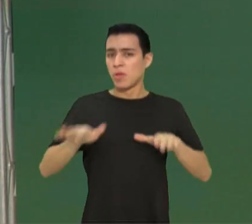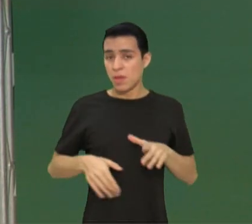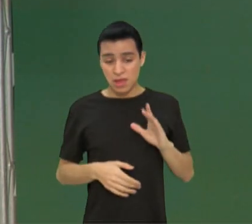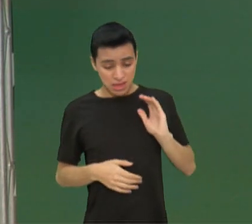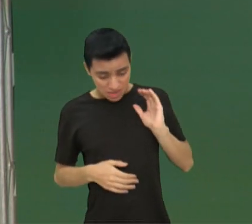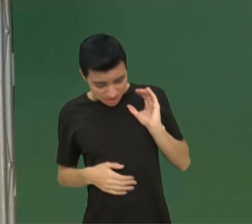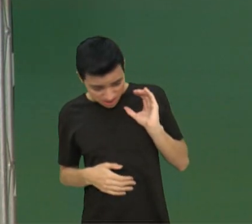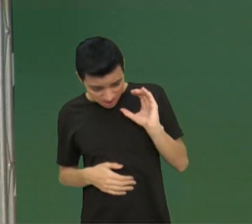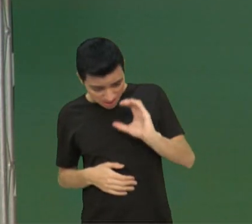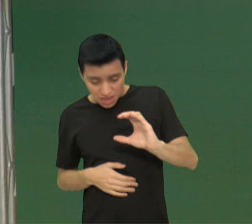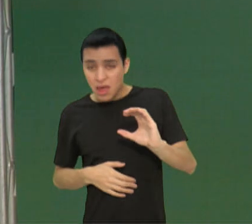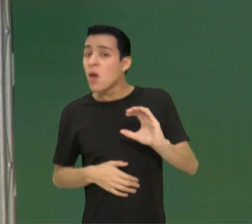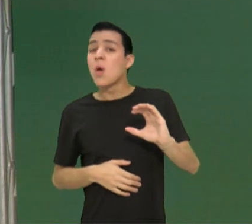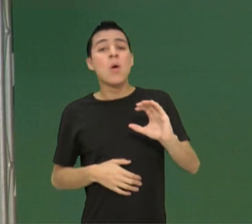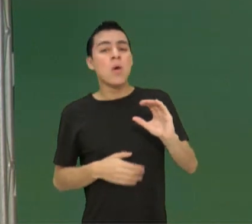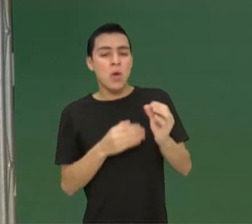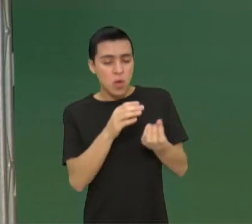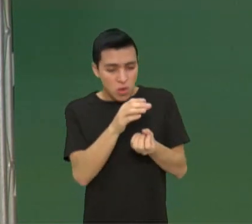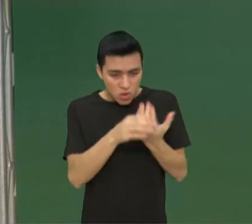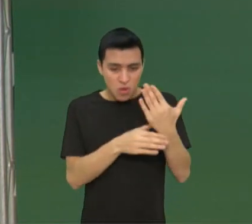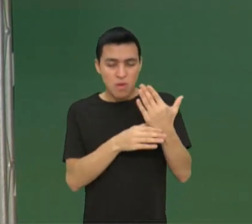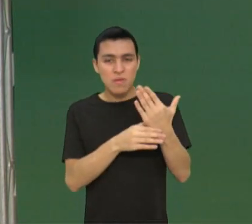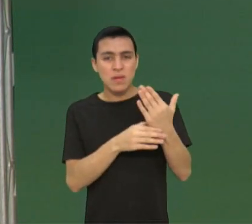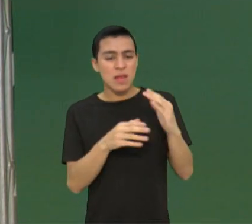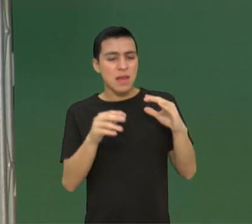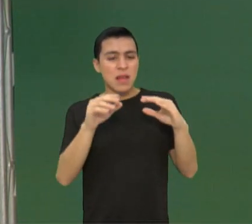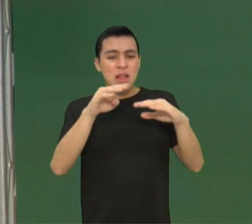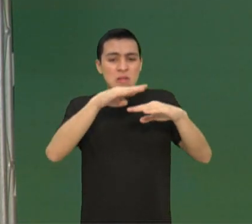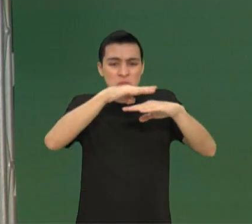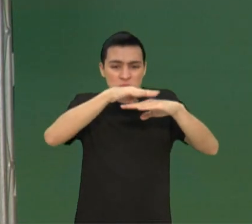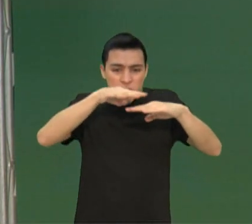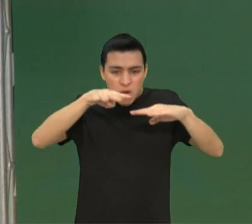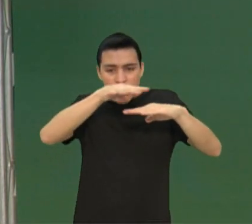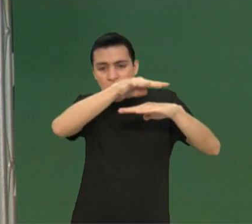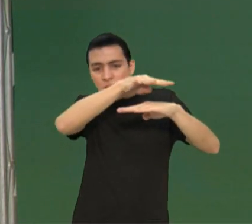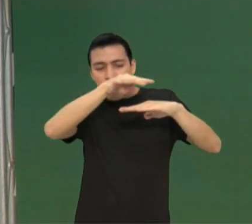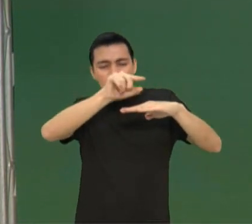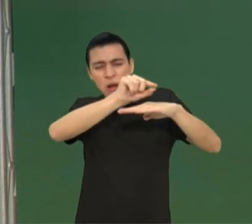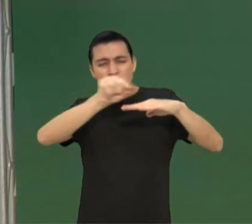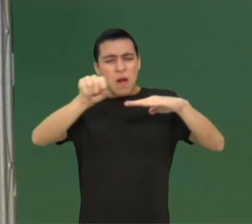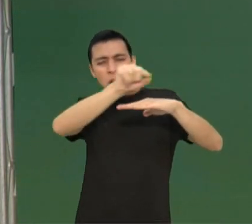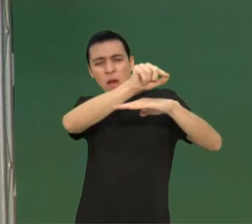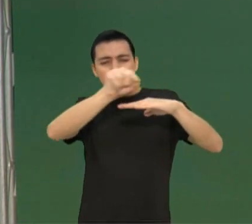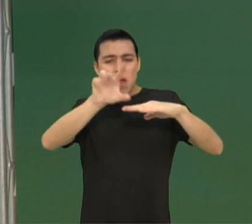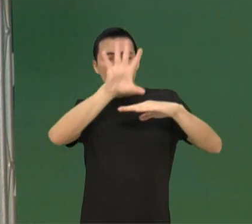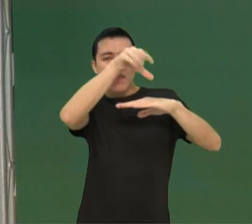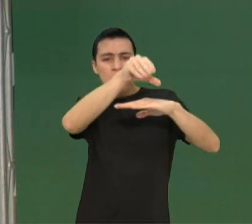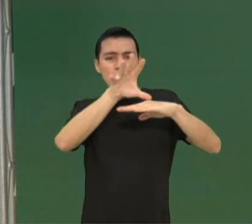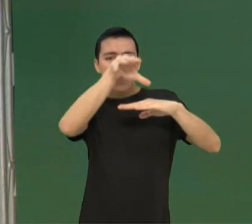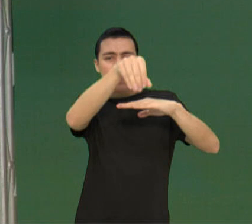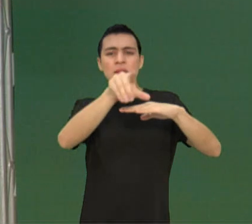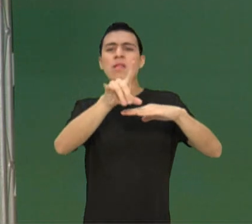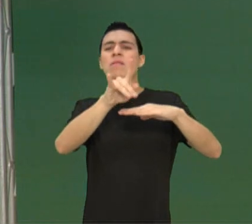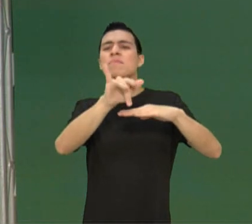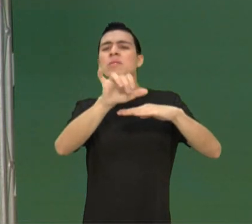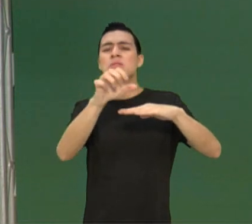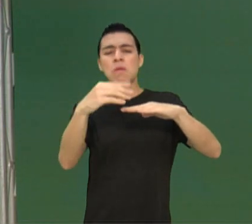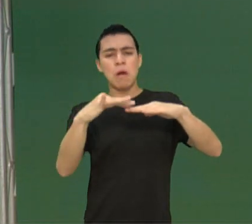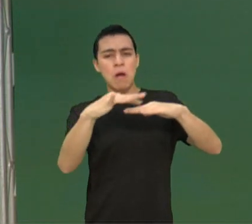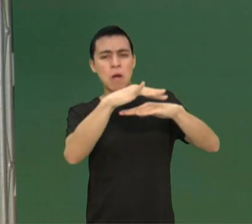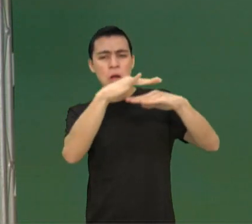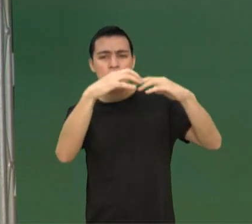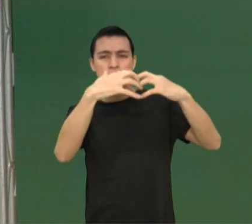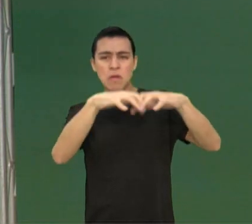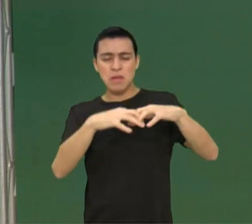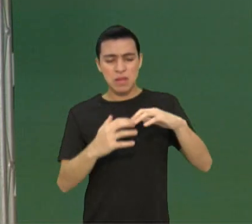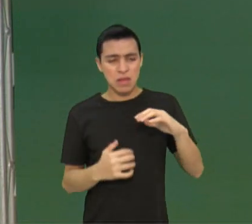Letra C. É formada por uma camada dupla de glicoproteínas com várias moléculas de lipídio encrustadas. D. É